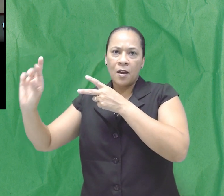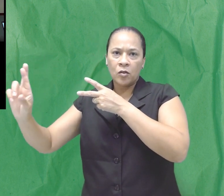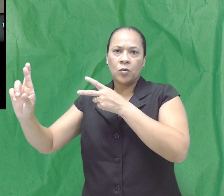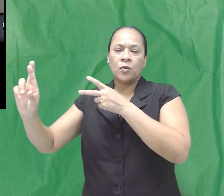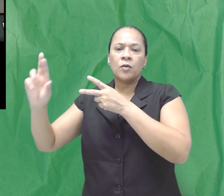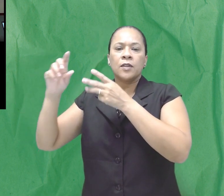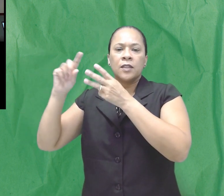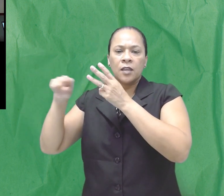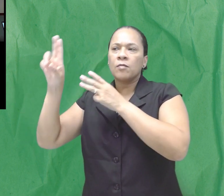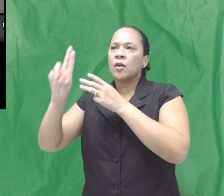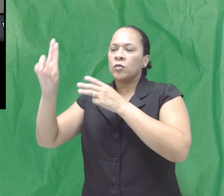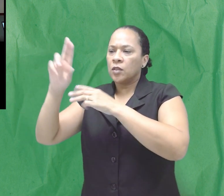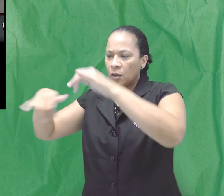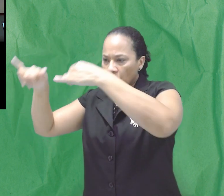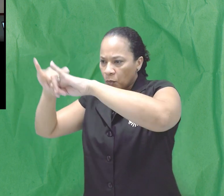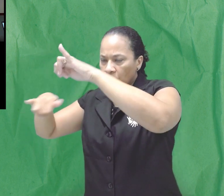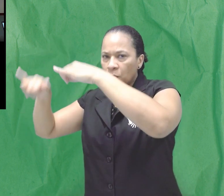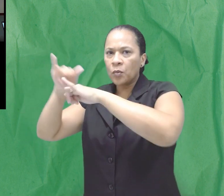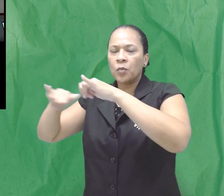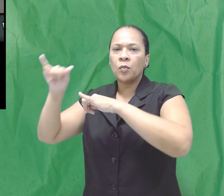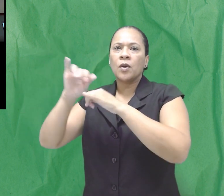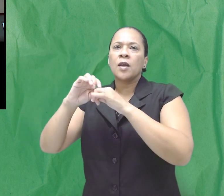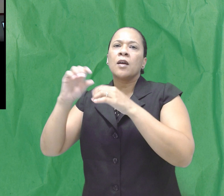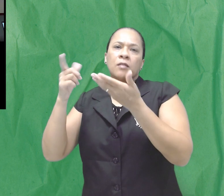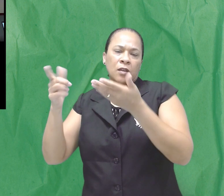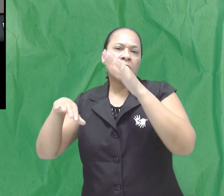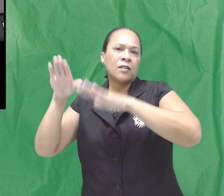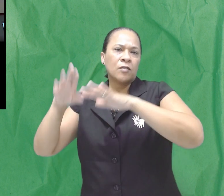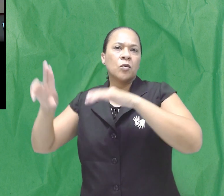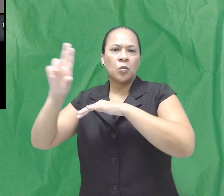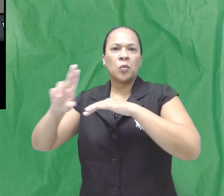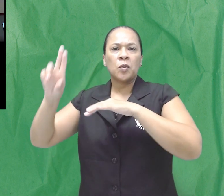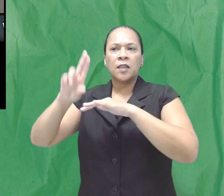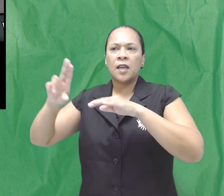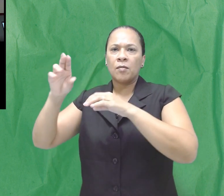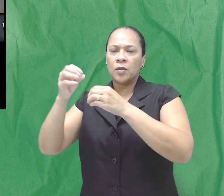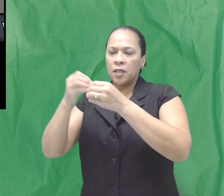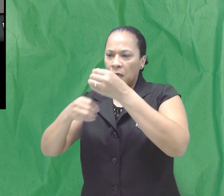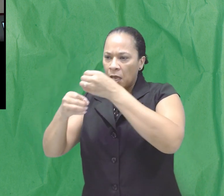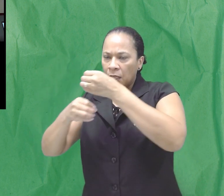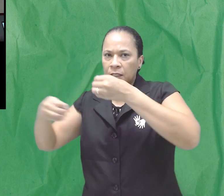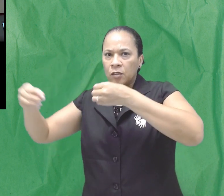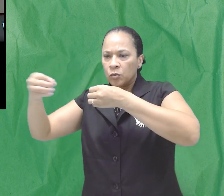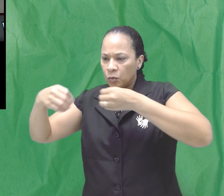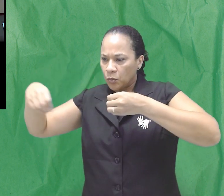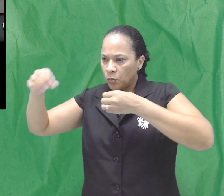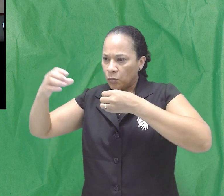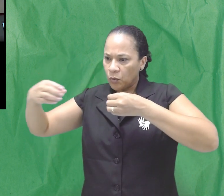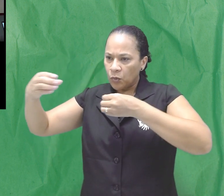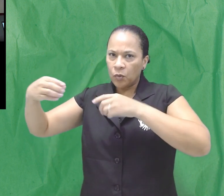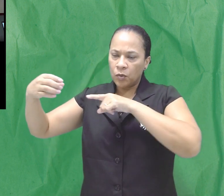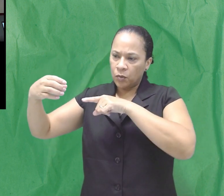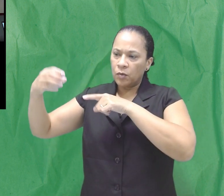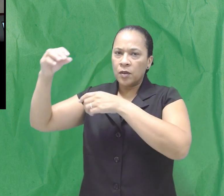para titulações, e, além disso, também é utilizado em determinadas reações meio